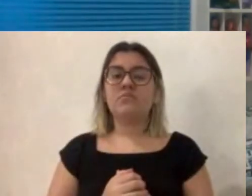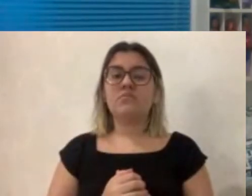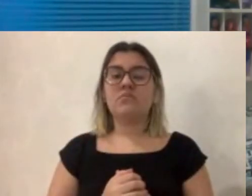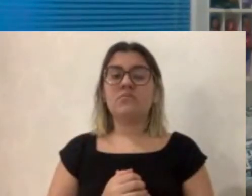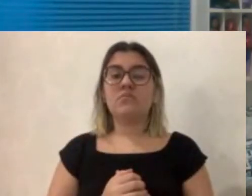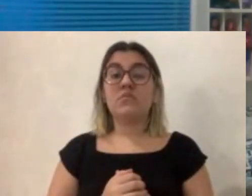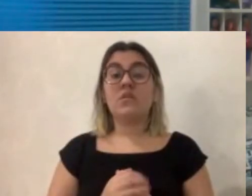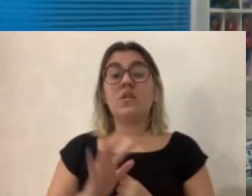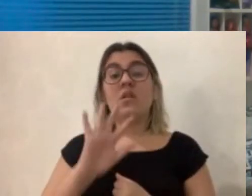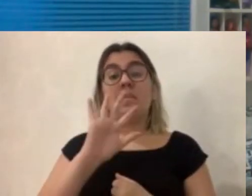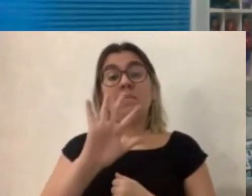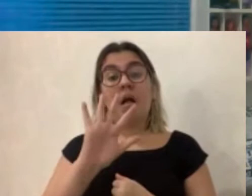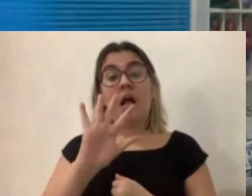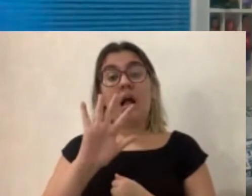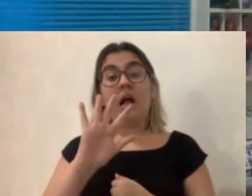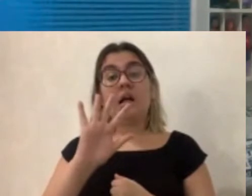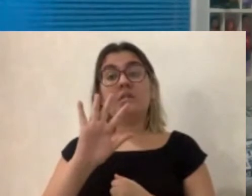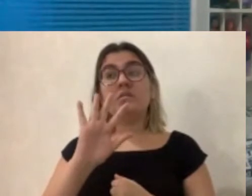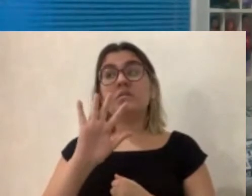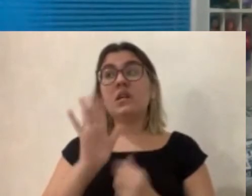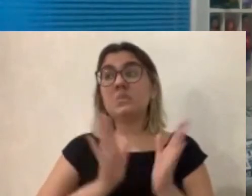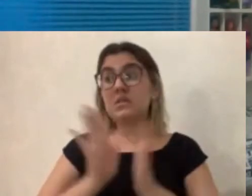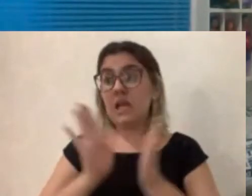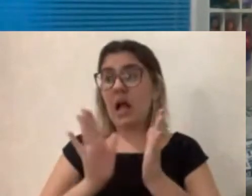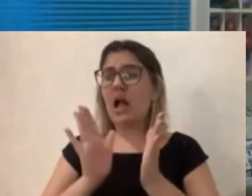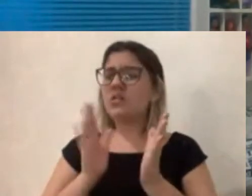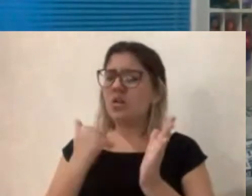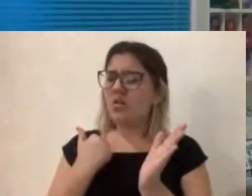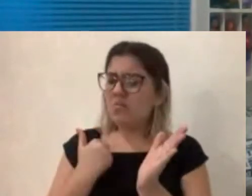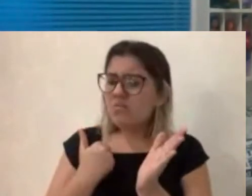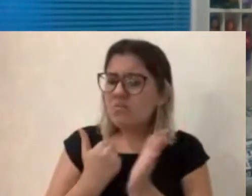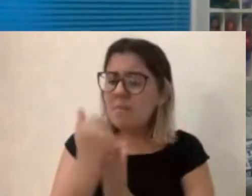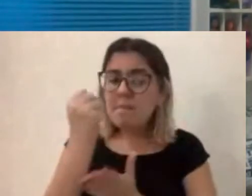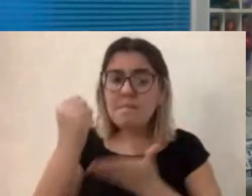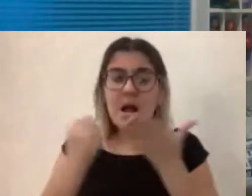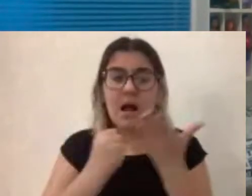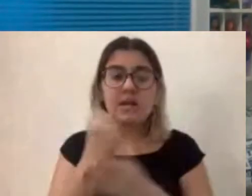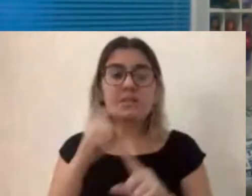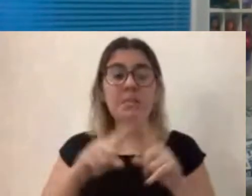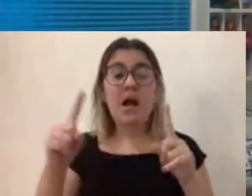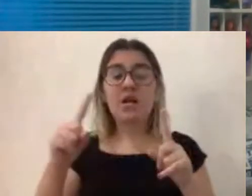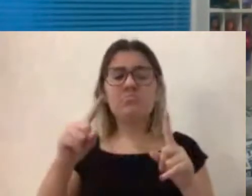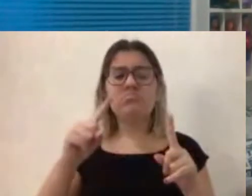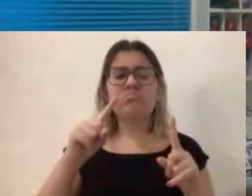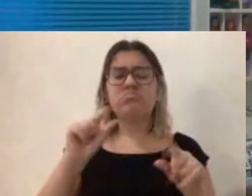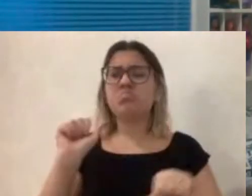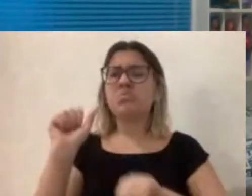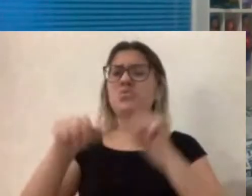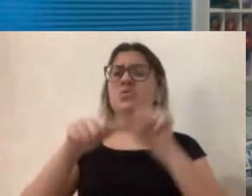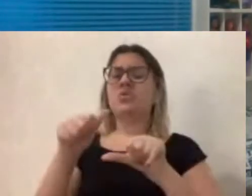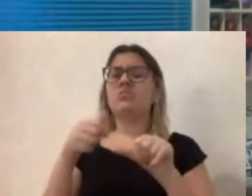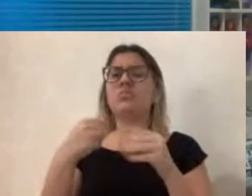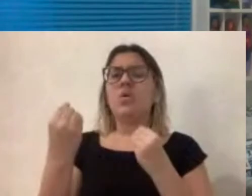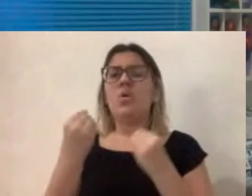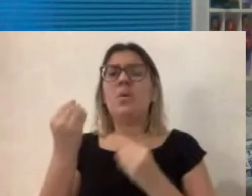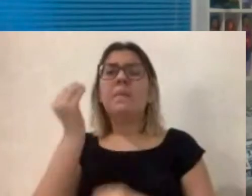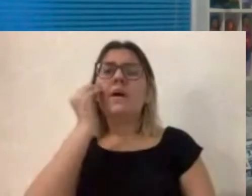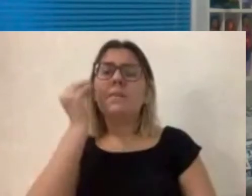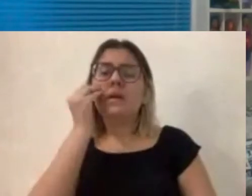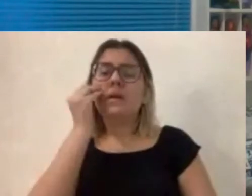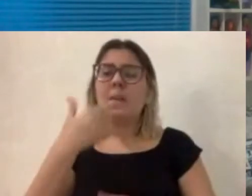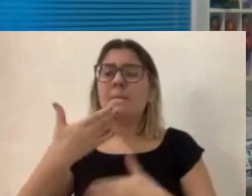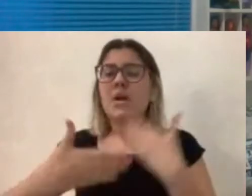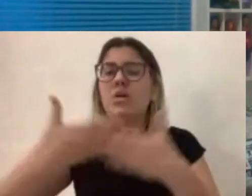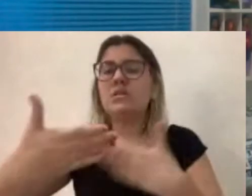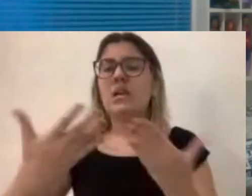processos levam para outros lugares ainda. E por que a gente vai se furtar de experimentar esses processos todos, né? Não precisa. Acho que a gente tem